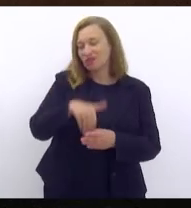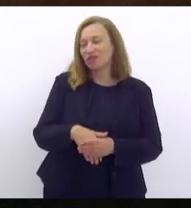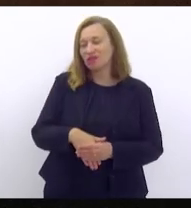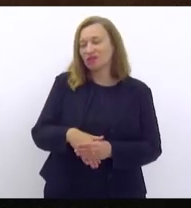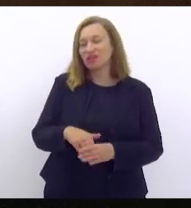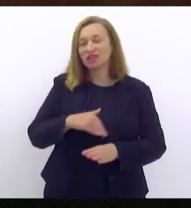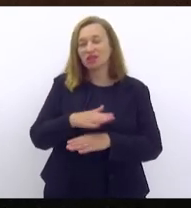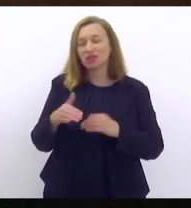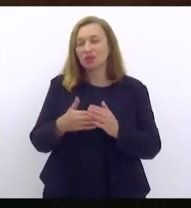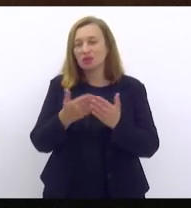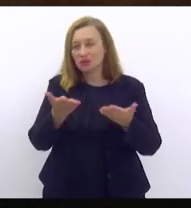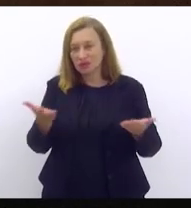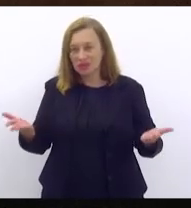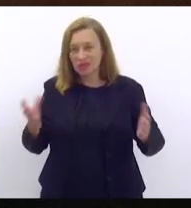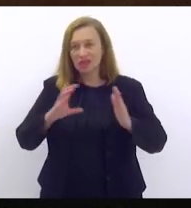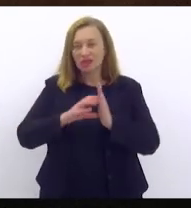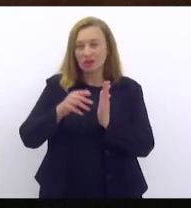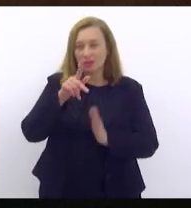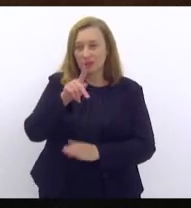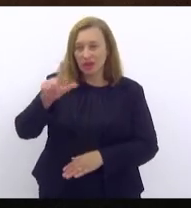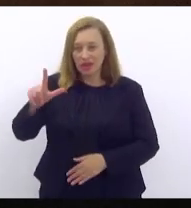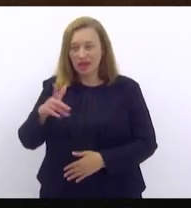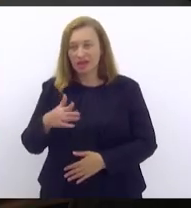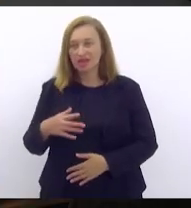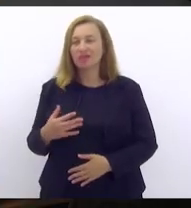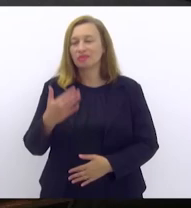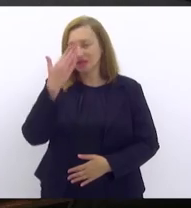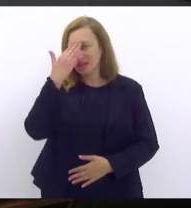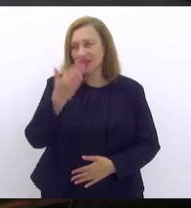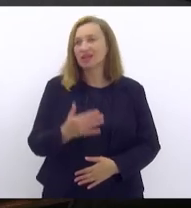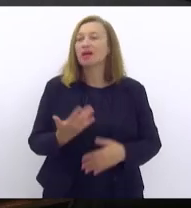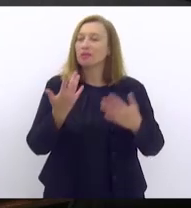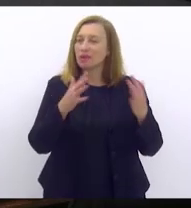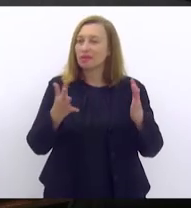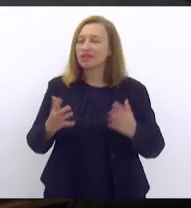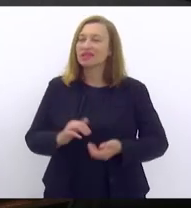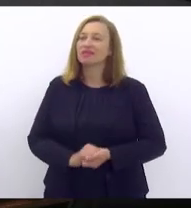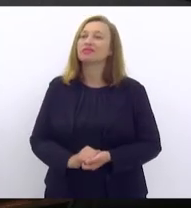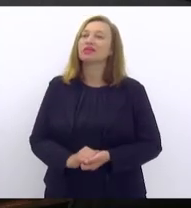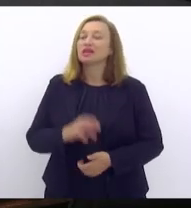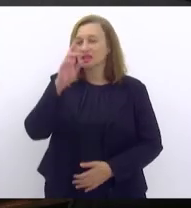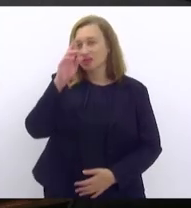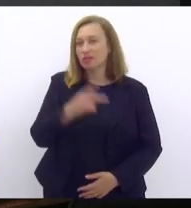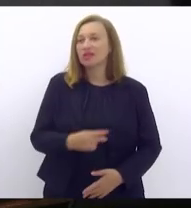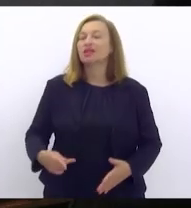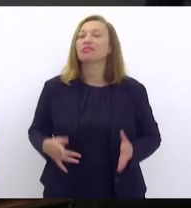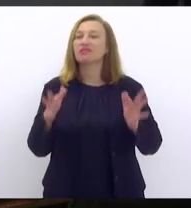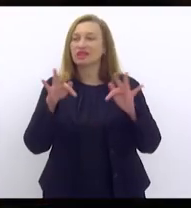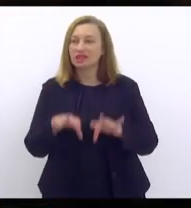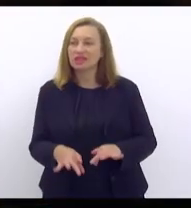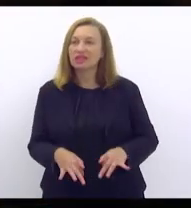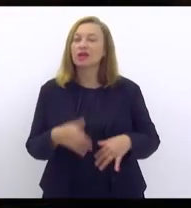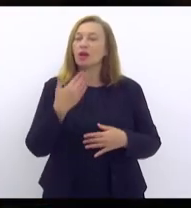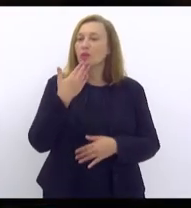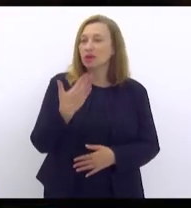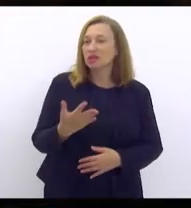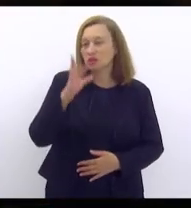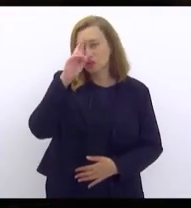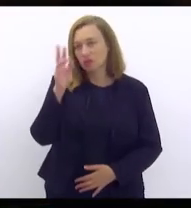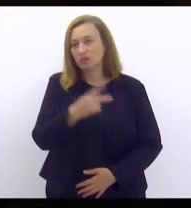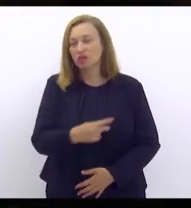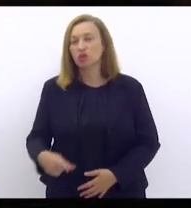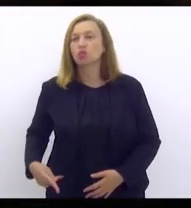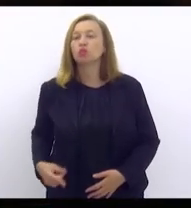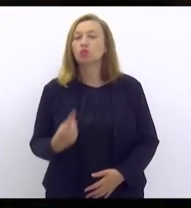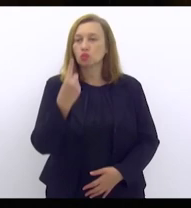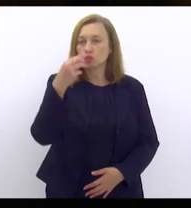toda a bancada do nosso partido. Parabéns, Anderson. Presidente, para concluir, eu peço a Vossa Excelência um